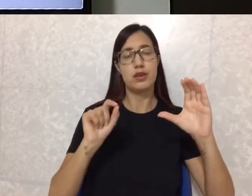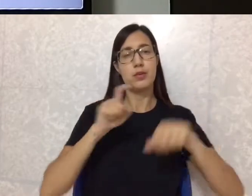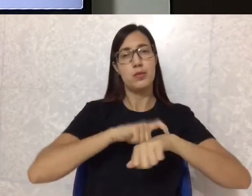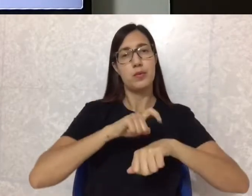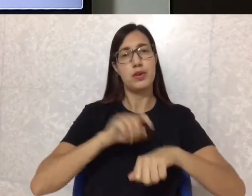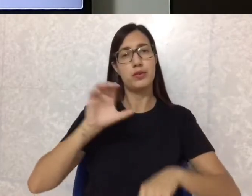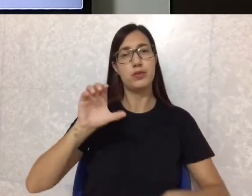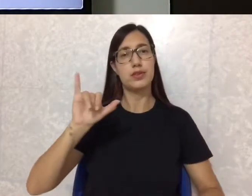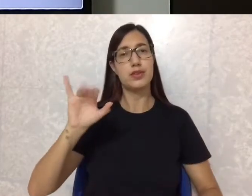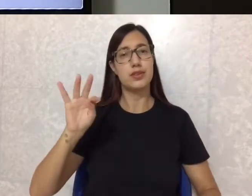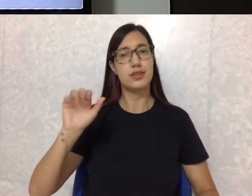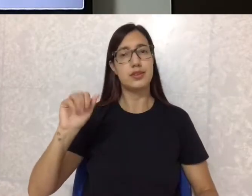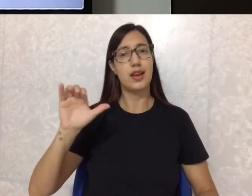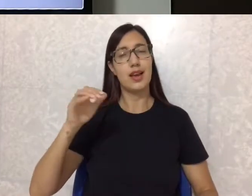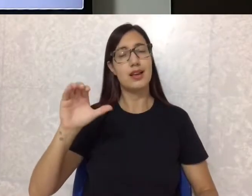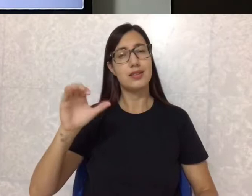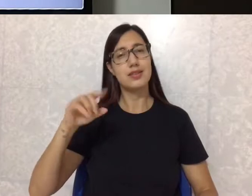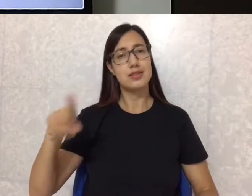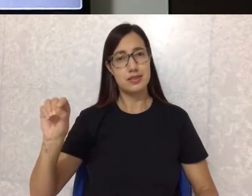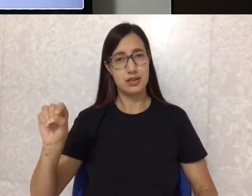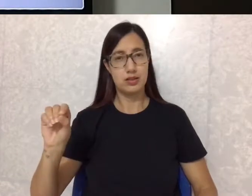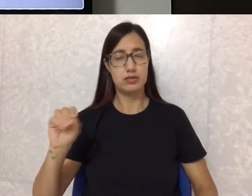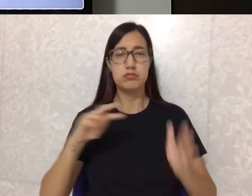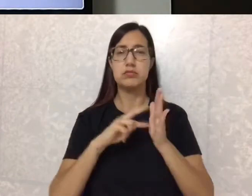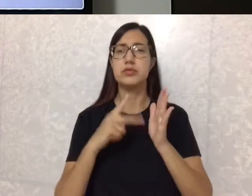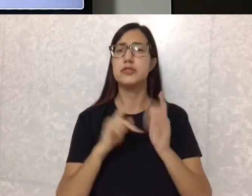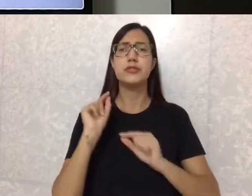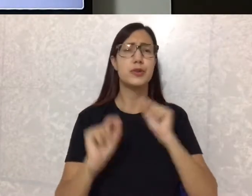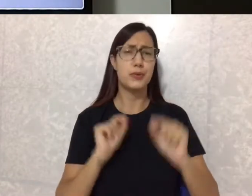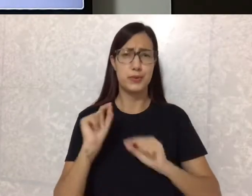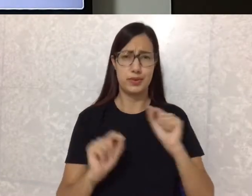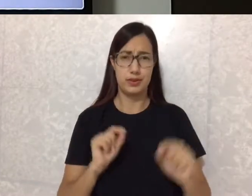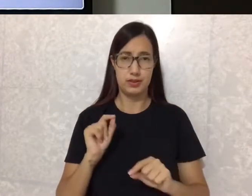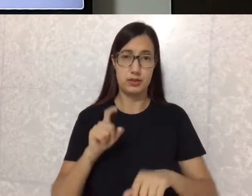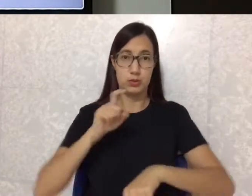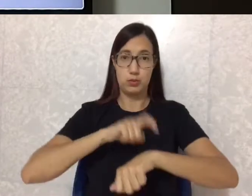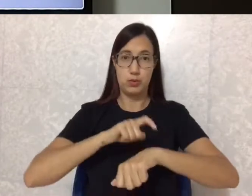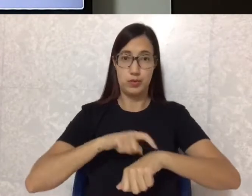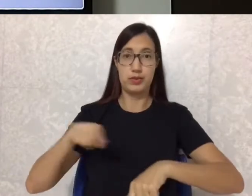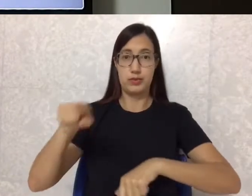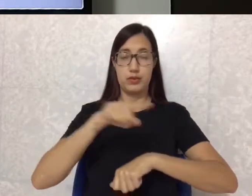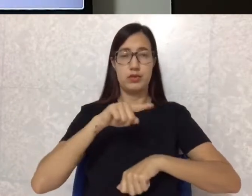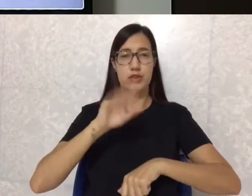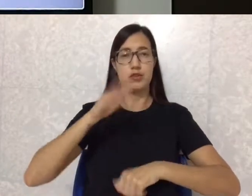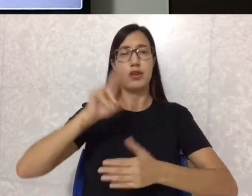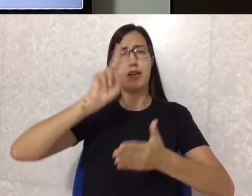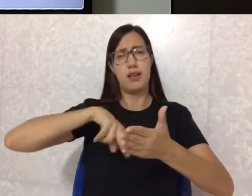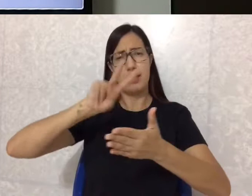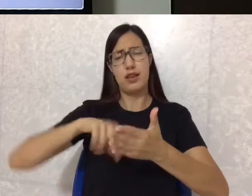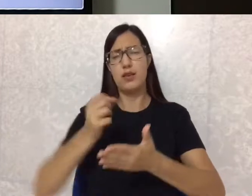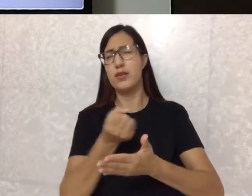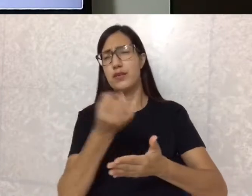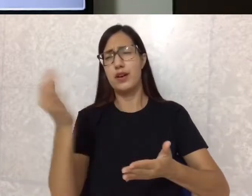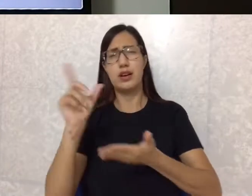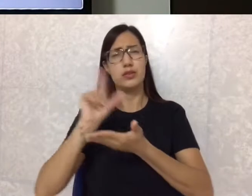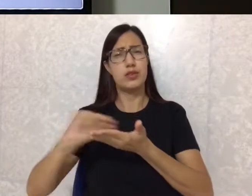que seria a citação? É aquela situação em que você, durante a execução do projeto de pesquisa, leu vários documentos, vários artigos,